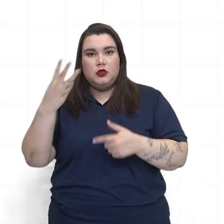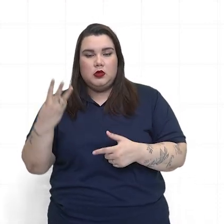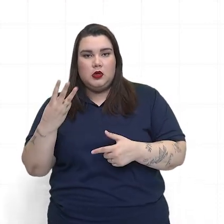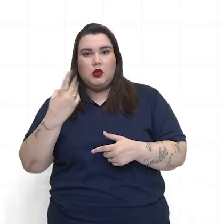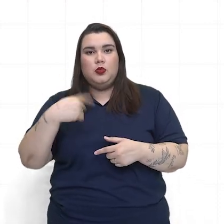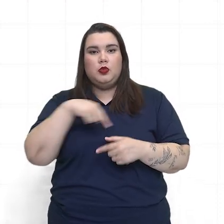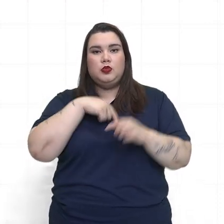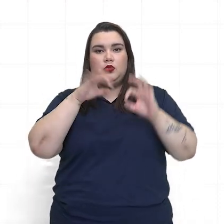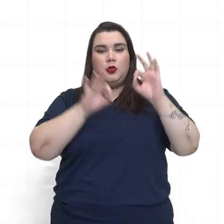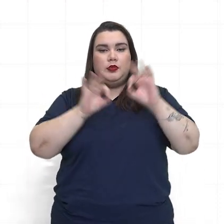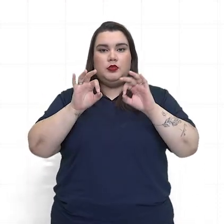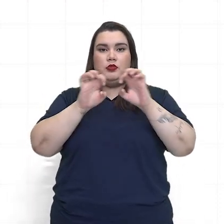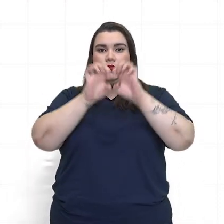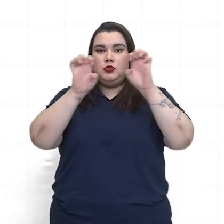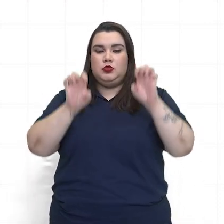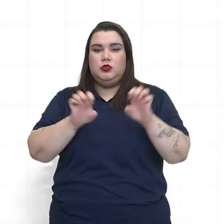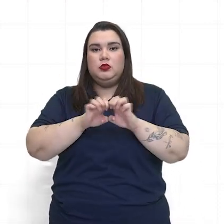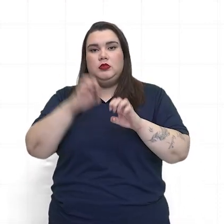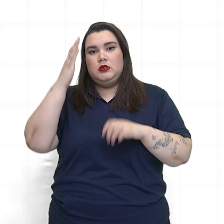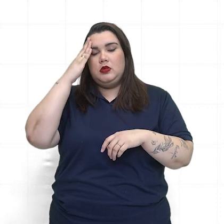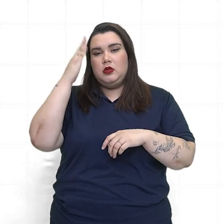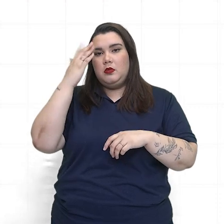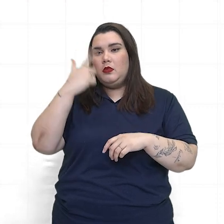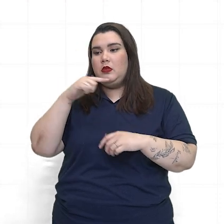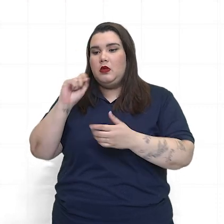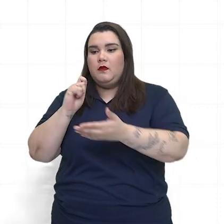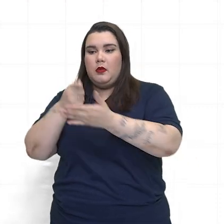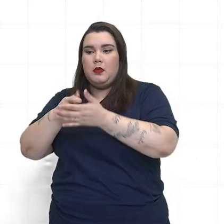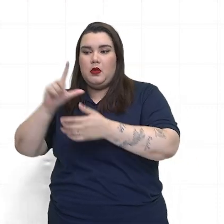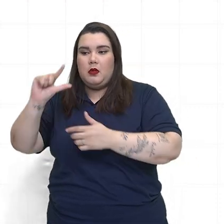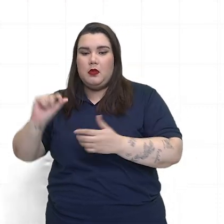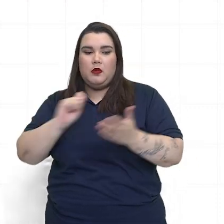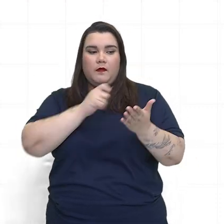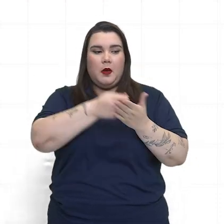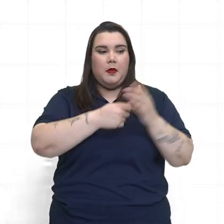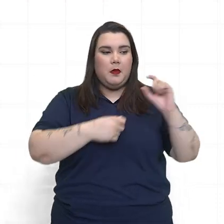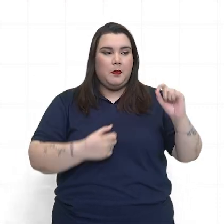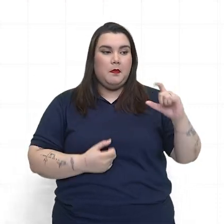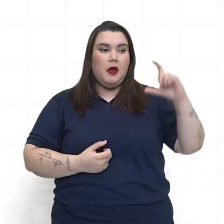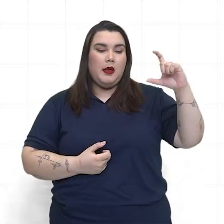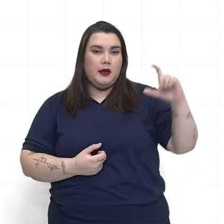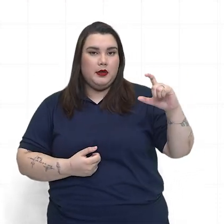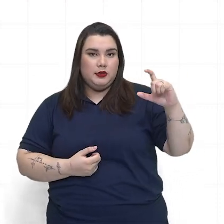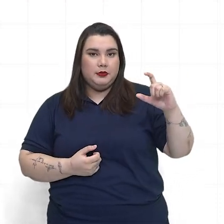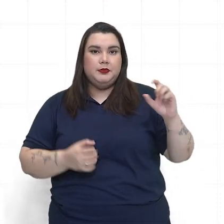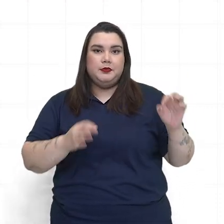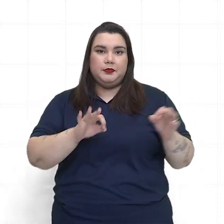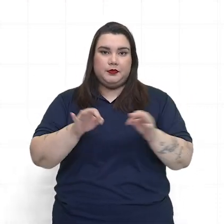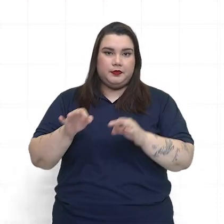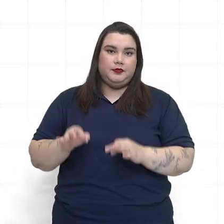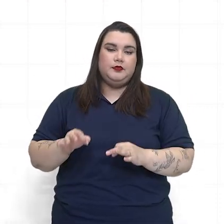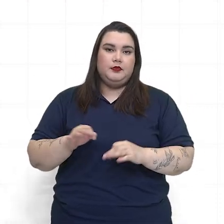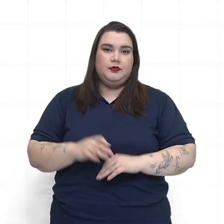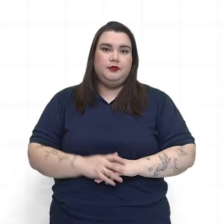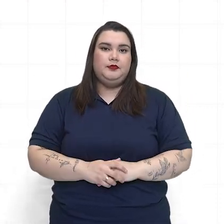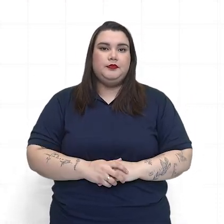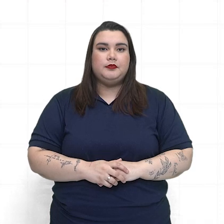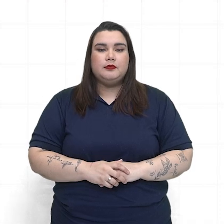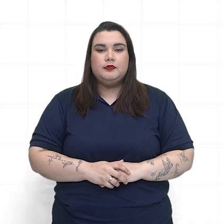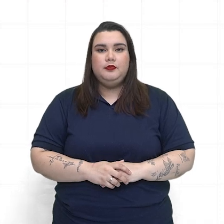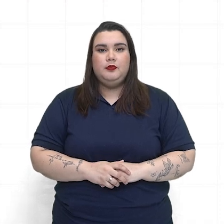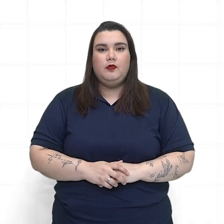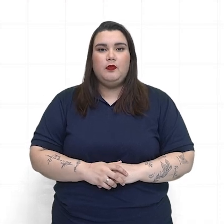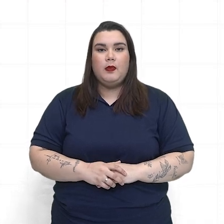nós estruturamos, sabendo quem ia pagar menos e quem ia pagar o dobro dessa